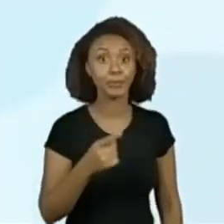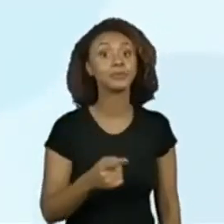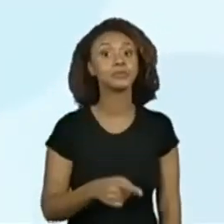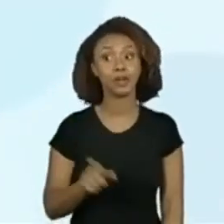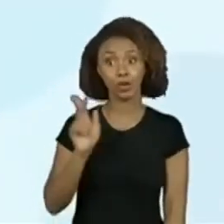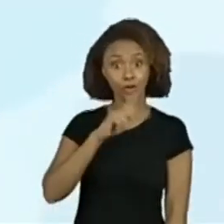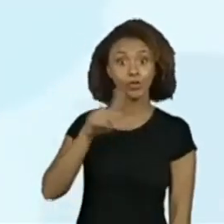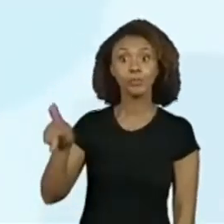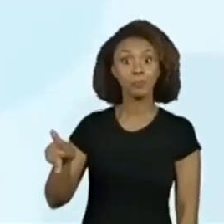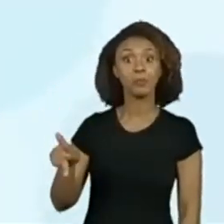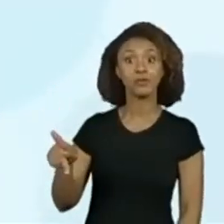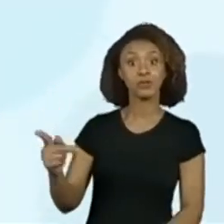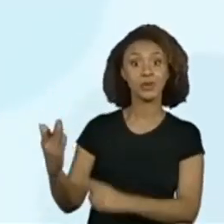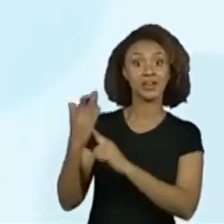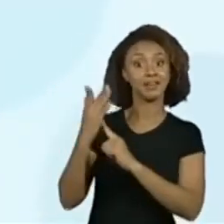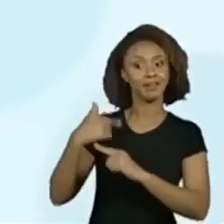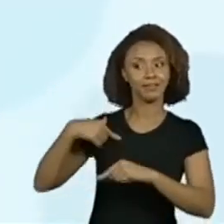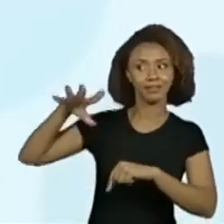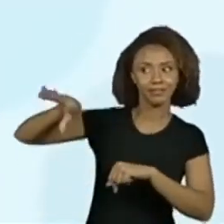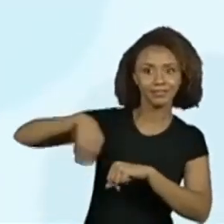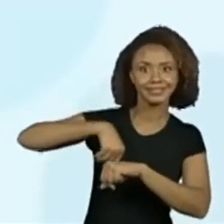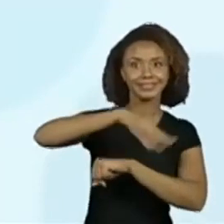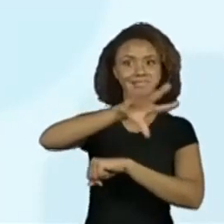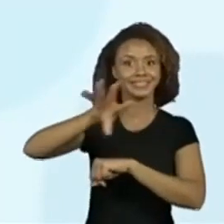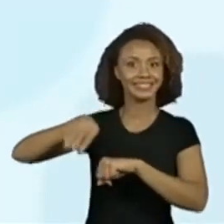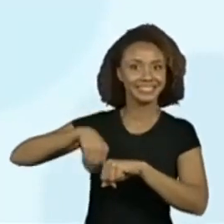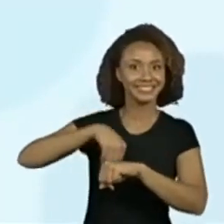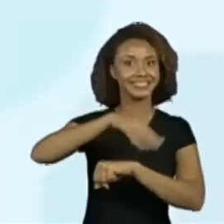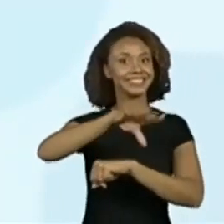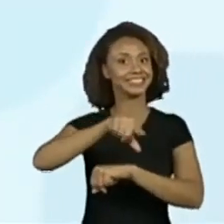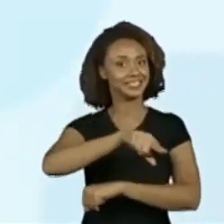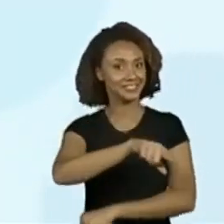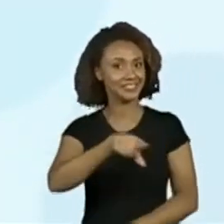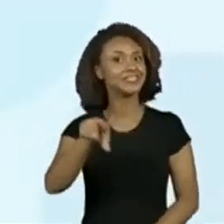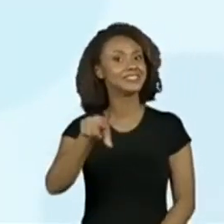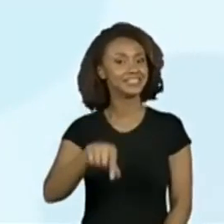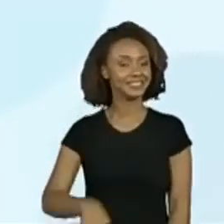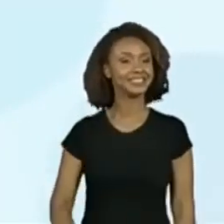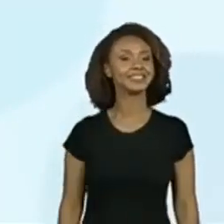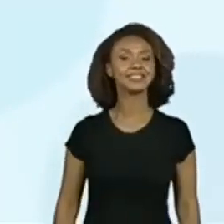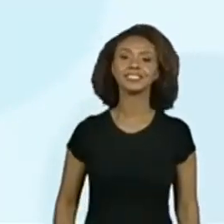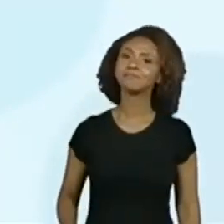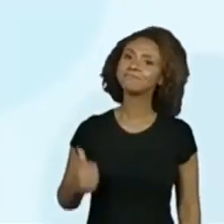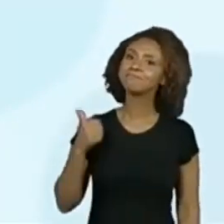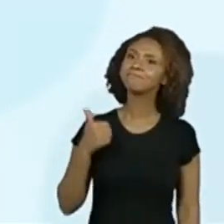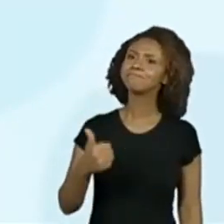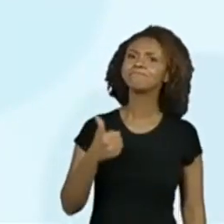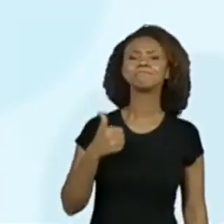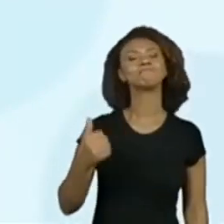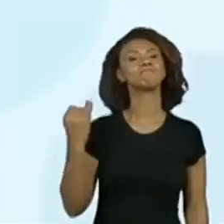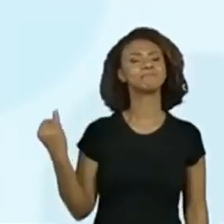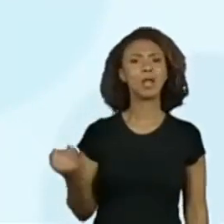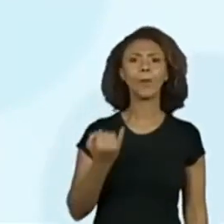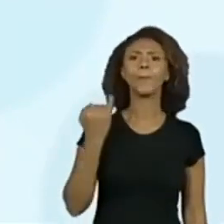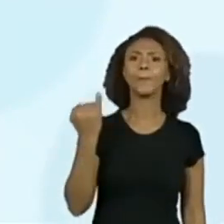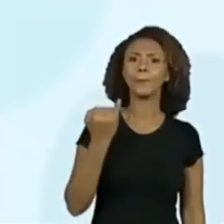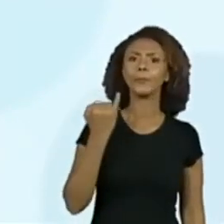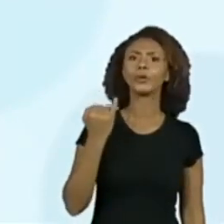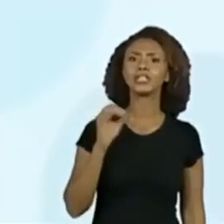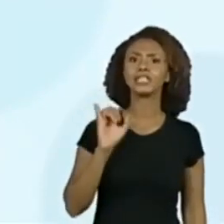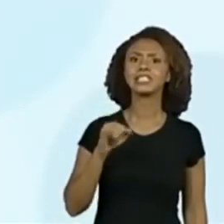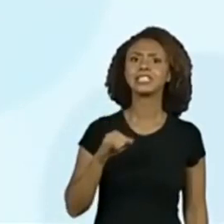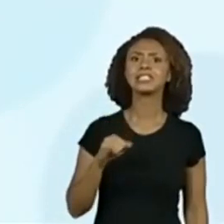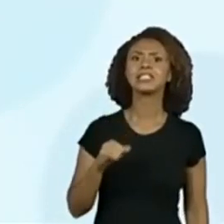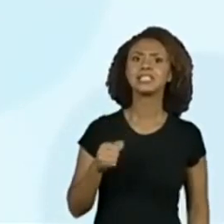professores apontando aqui eu tô repassando essas essas mensagens deles Puxa vida vejam como é importante